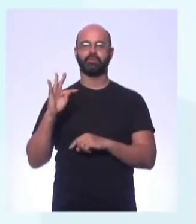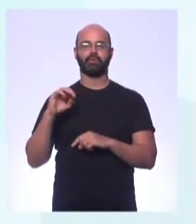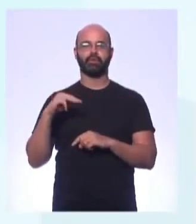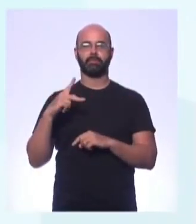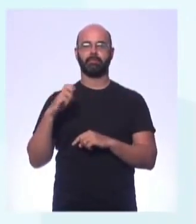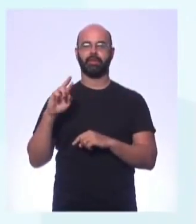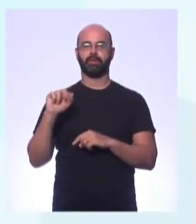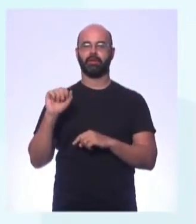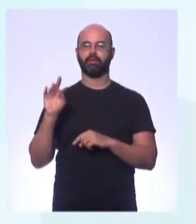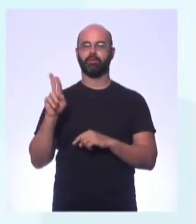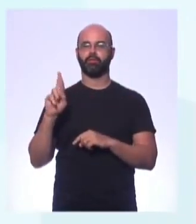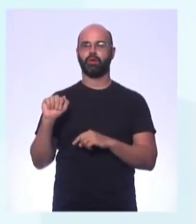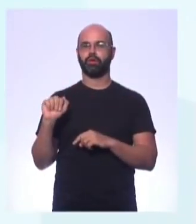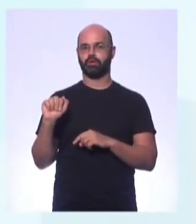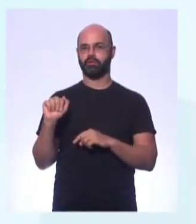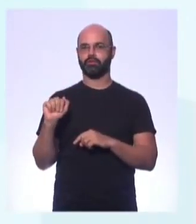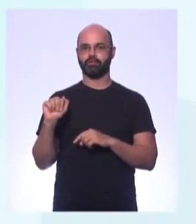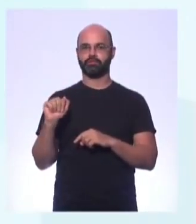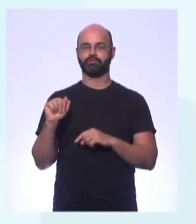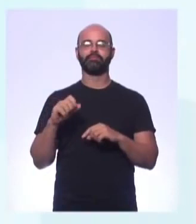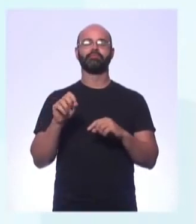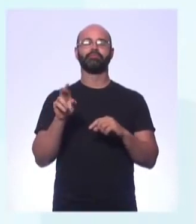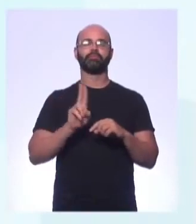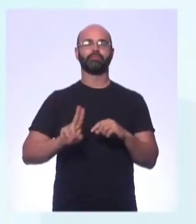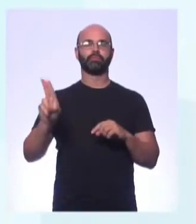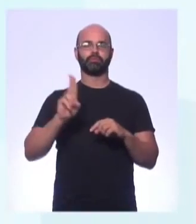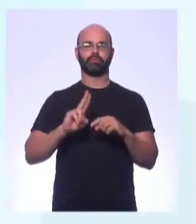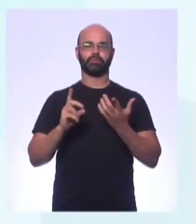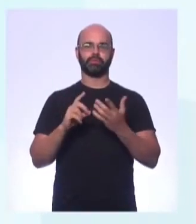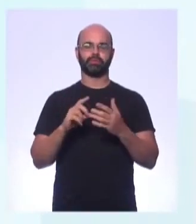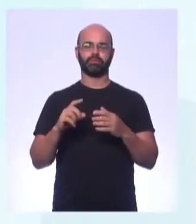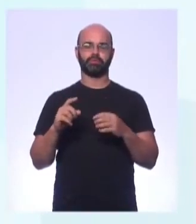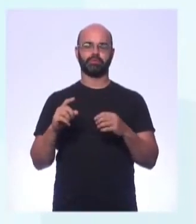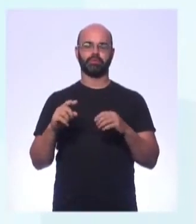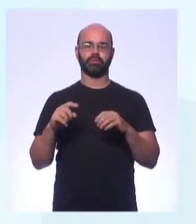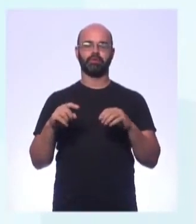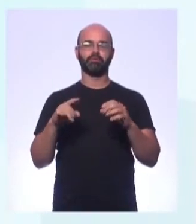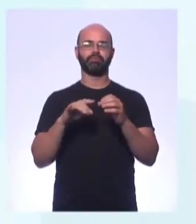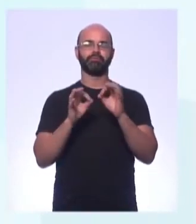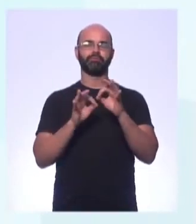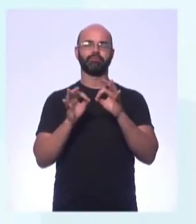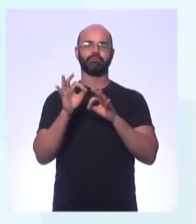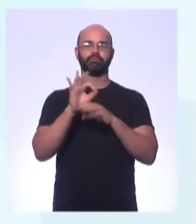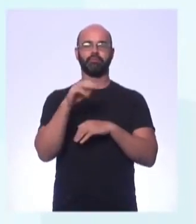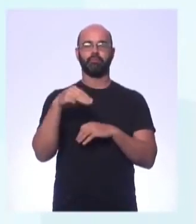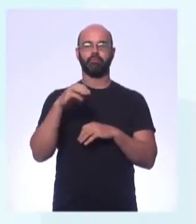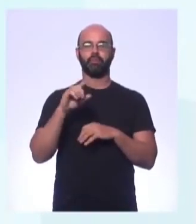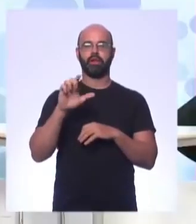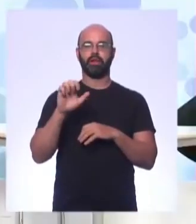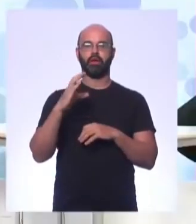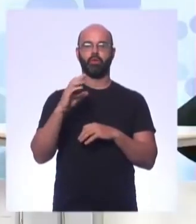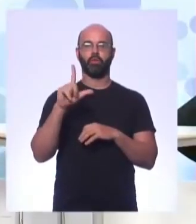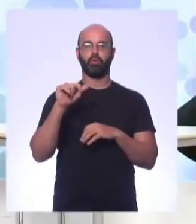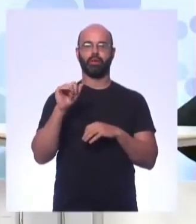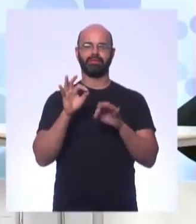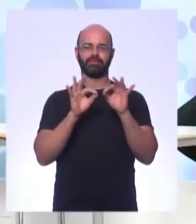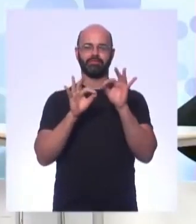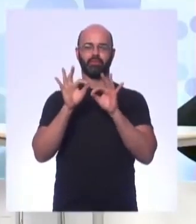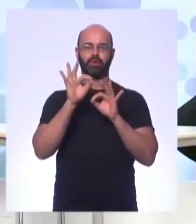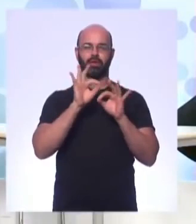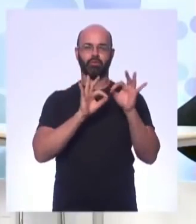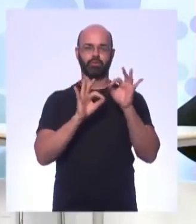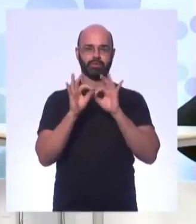escala absoluta, tá? Utilizando o modelo cinético das moléculas, tá? Muito bacana aí com meus